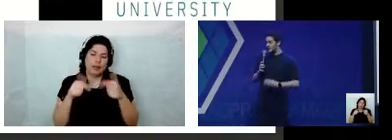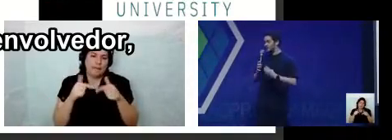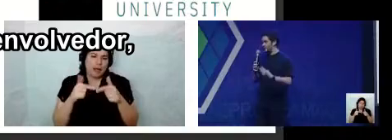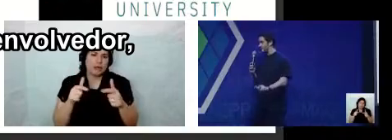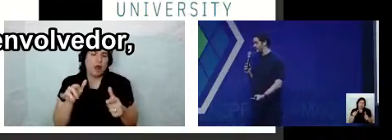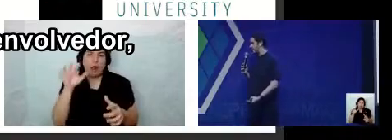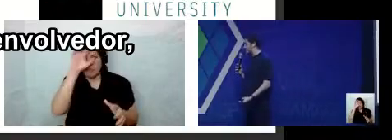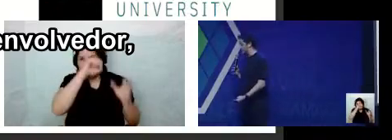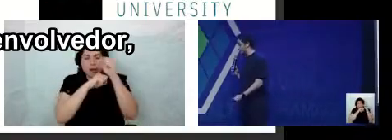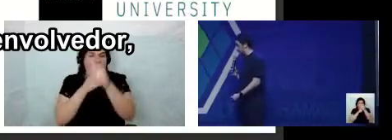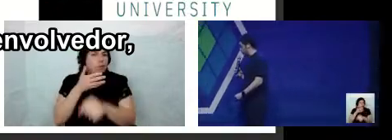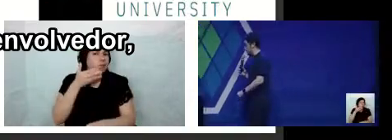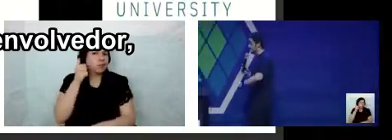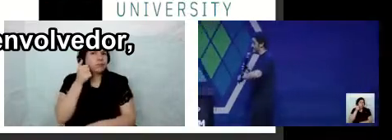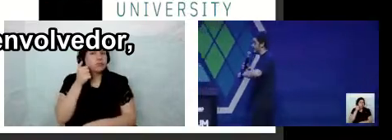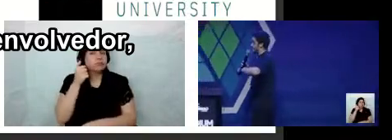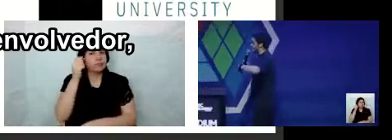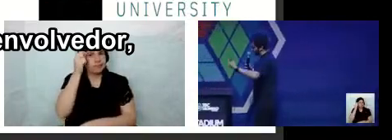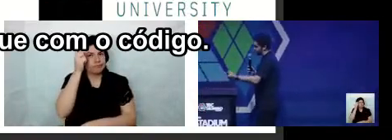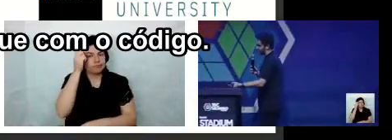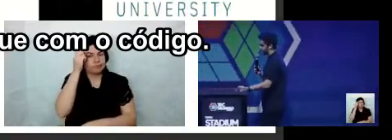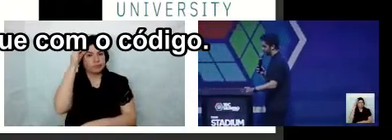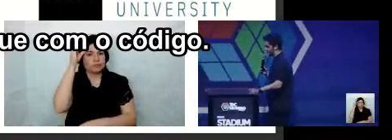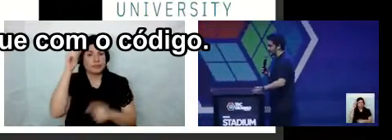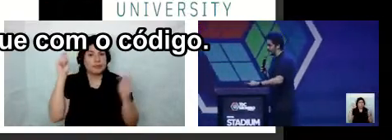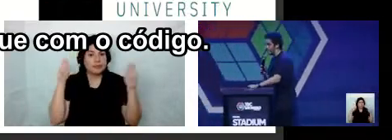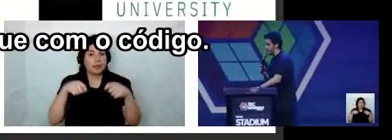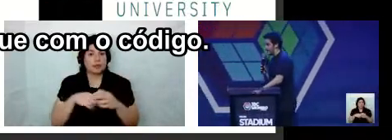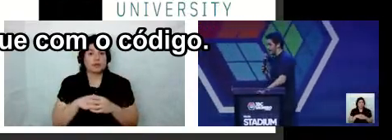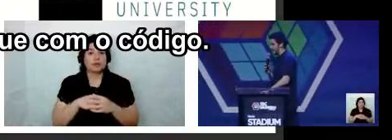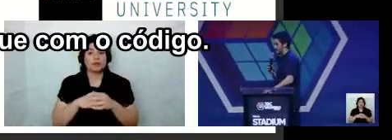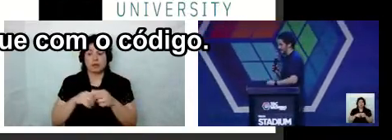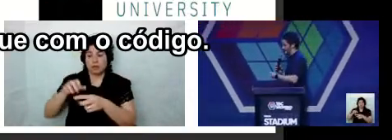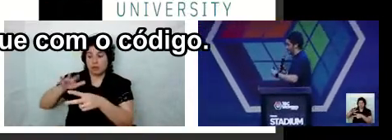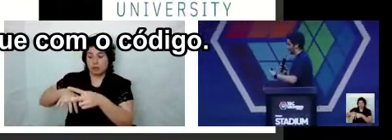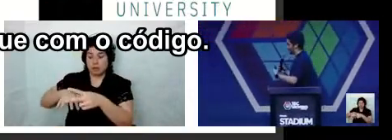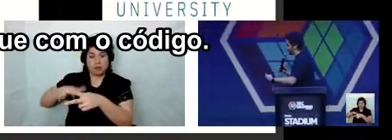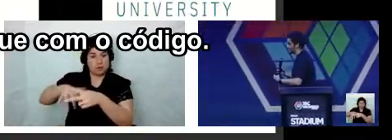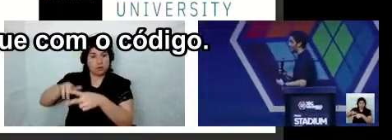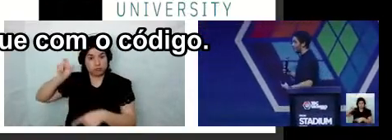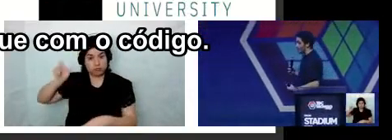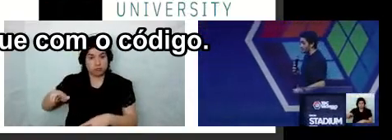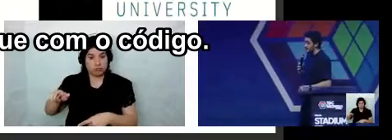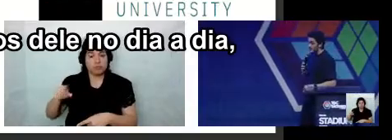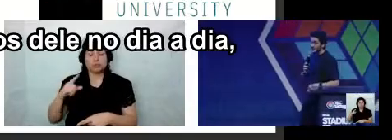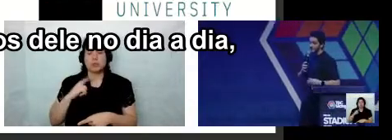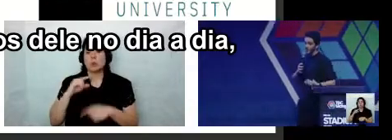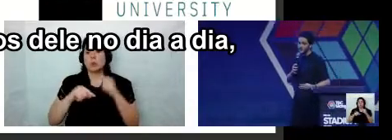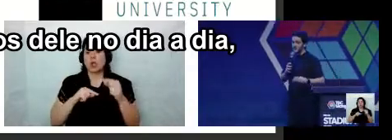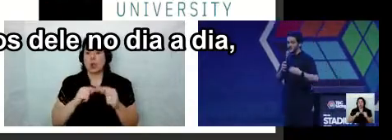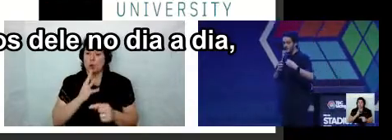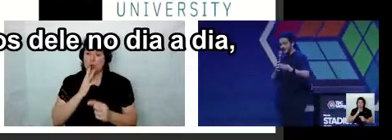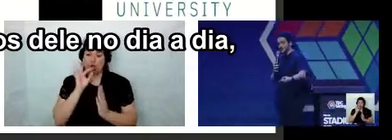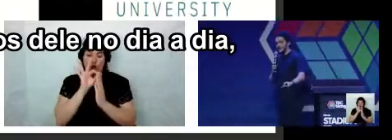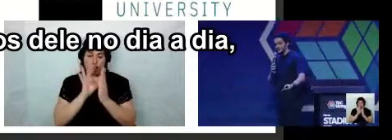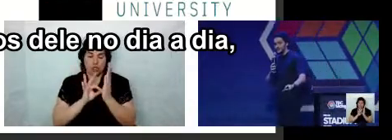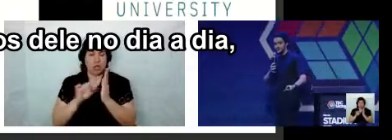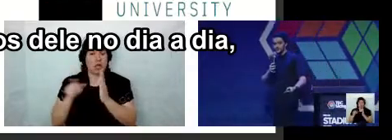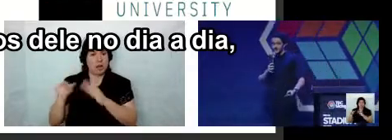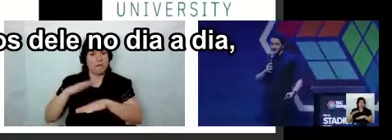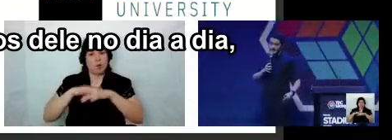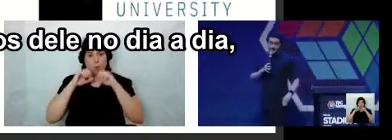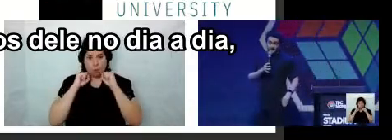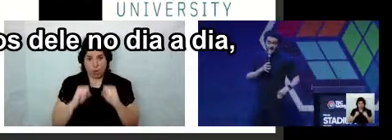conhecimento. Então, fornecer para aquele desenvolvedor, o desenvolvedor, no caso, já tem o toque com o código, então ele pode praticar